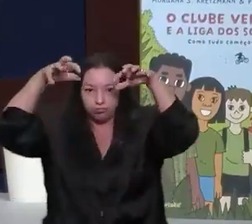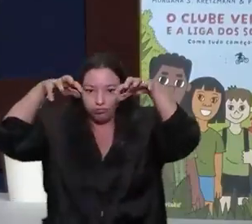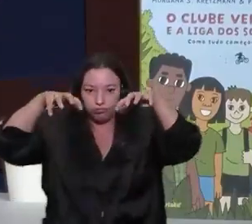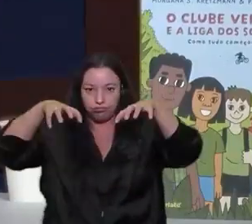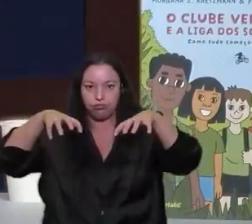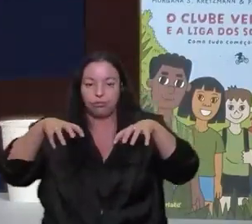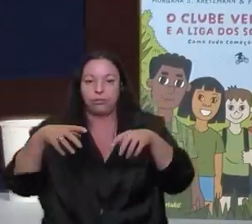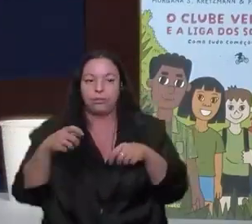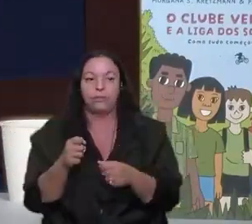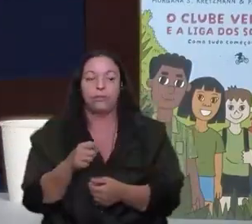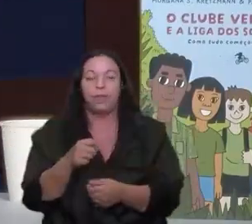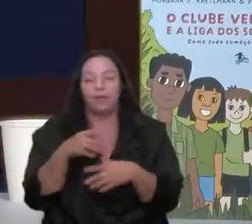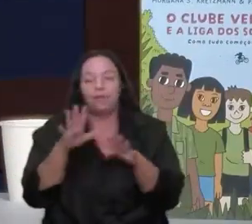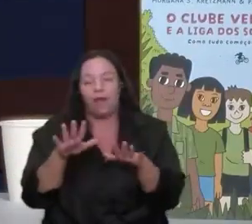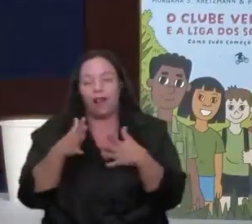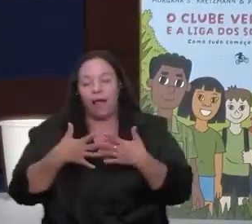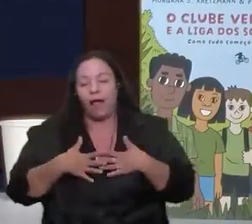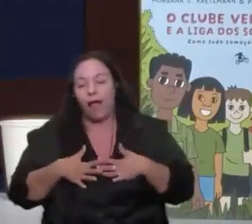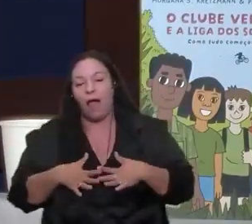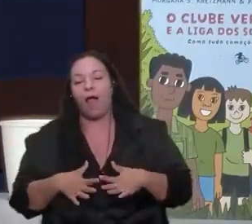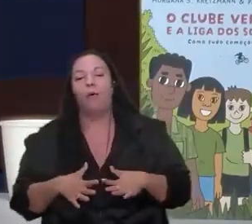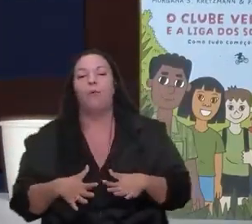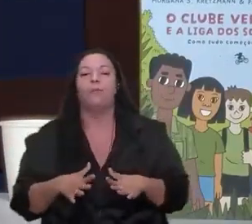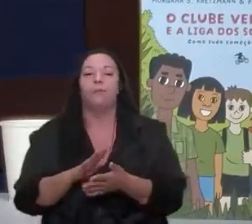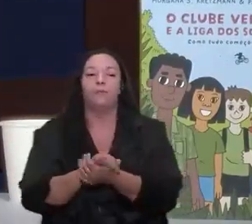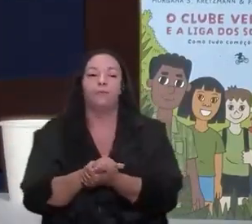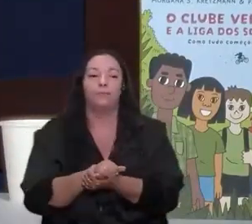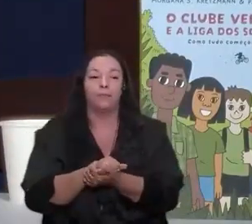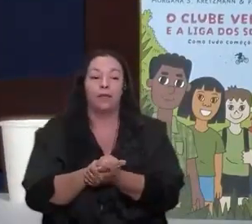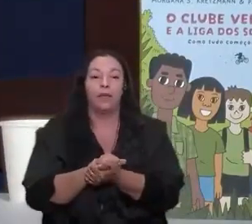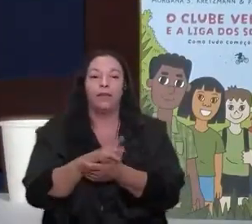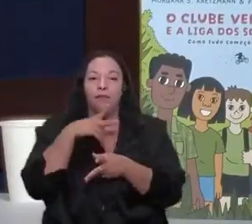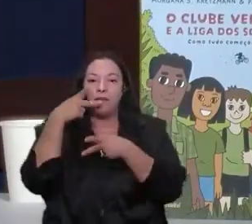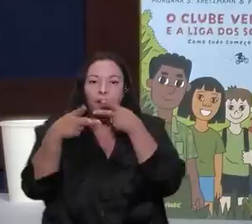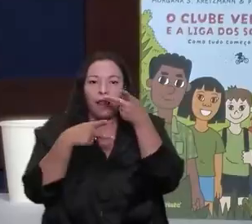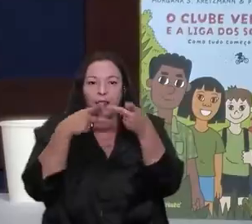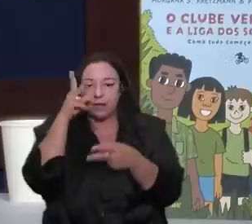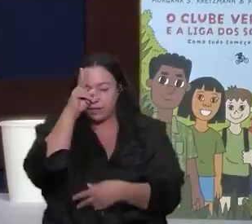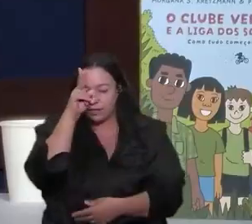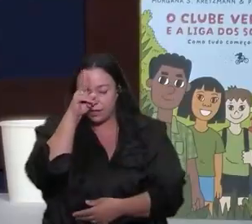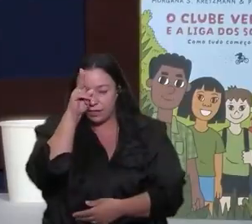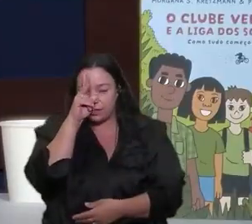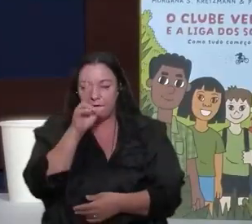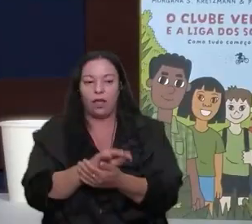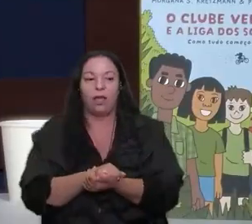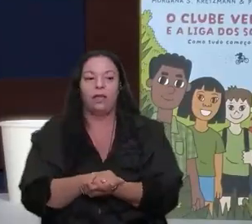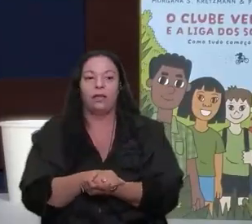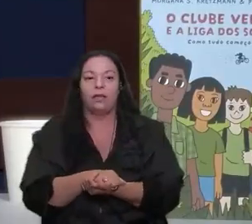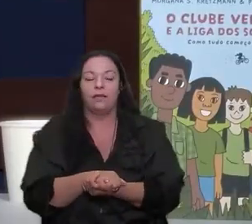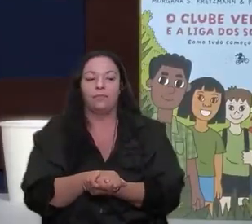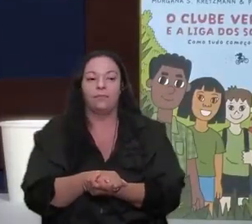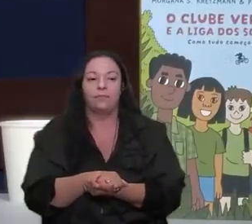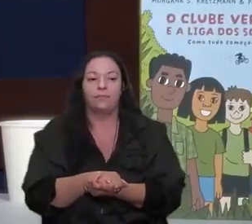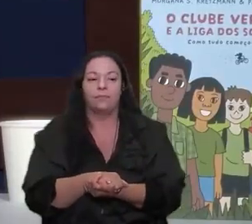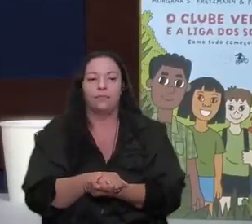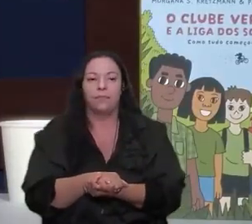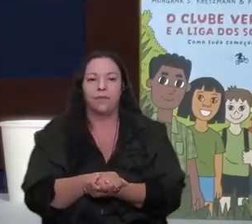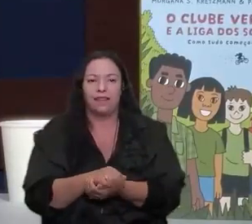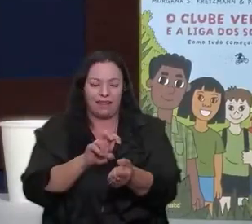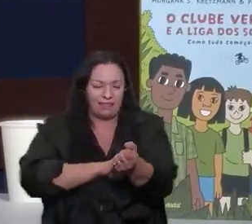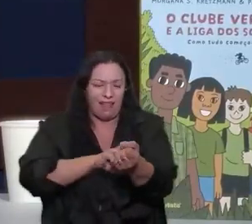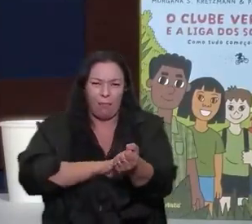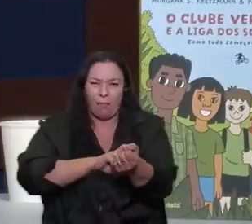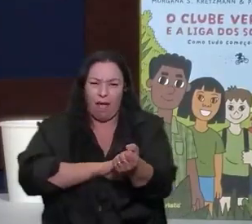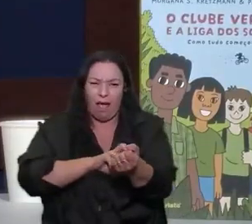cheio, mas ele fala manso quando ele remanceia. E ele vai contando essa história e, no final, ele conta para a gente o quanto ele está bravo com